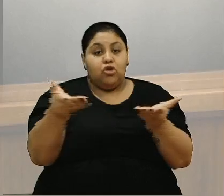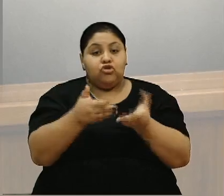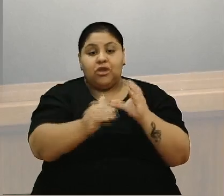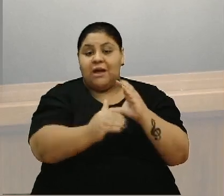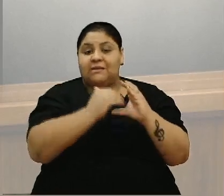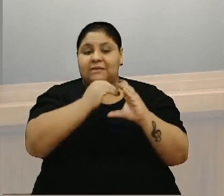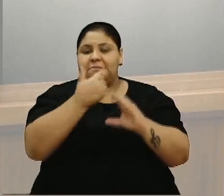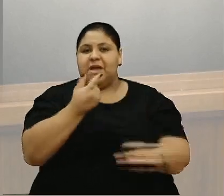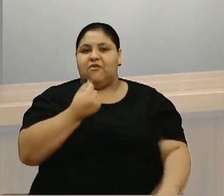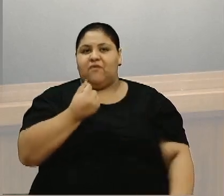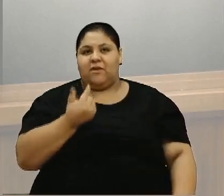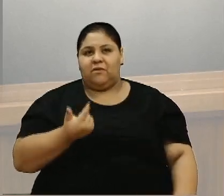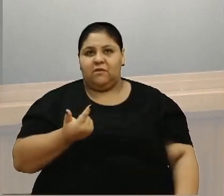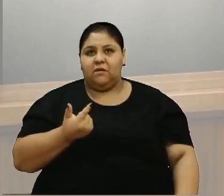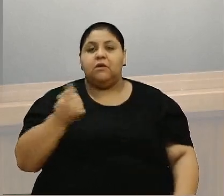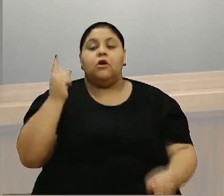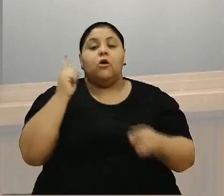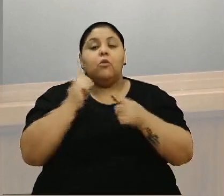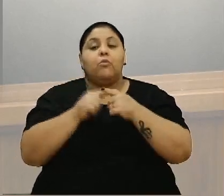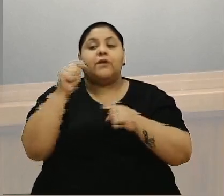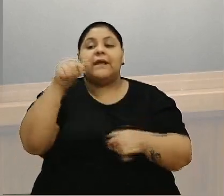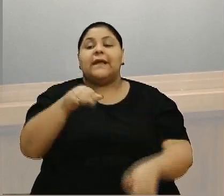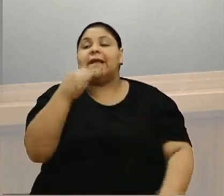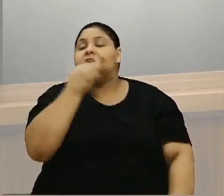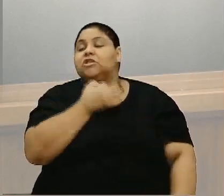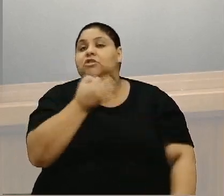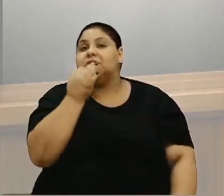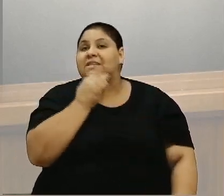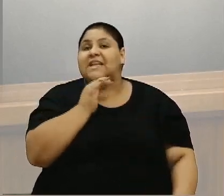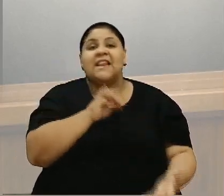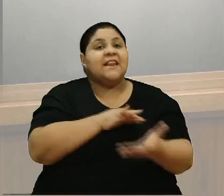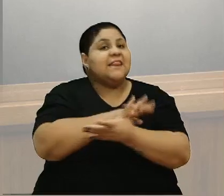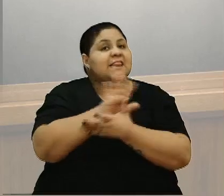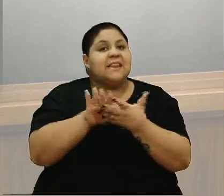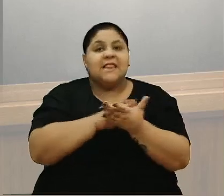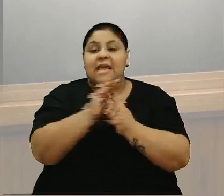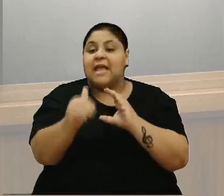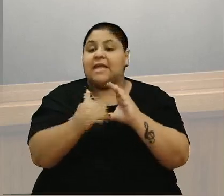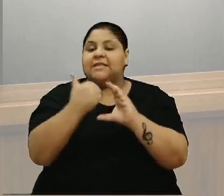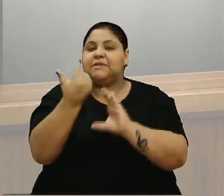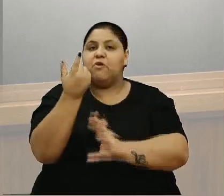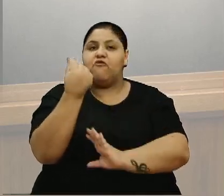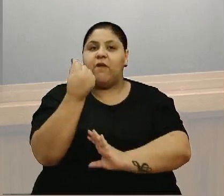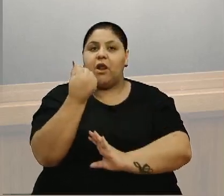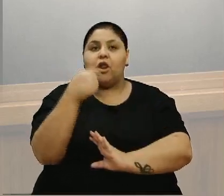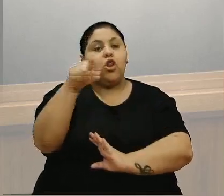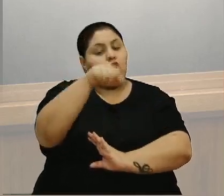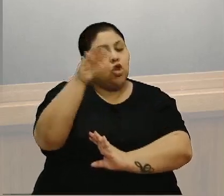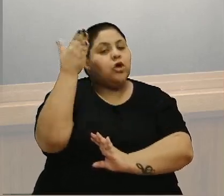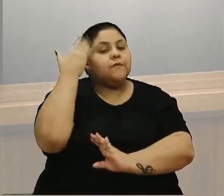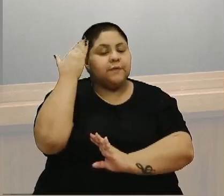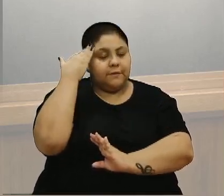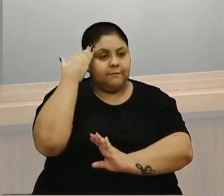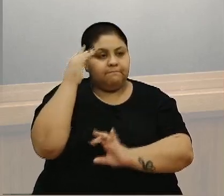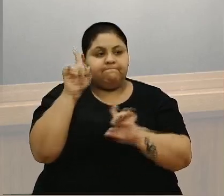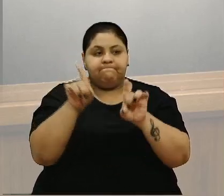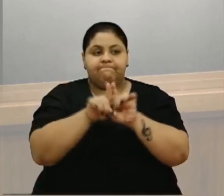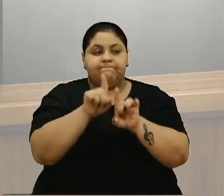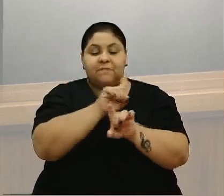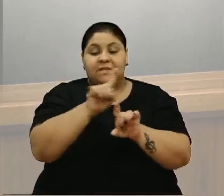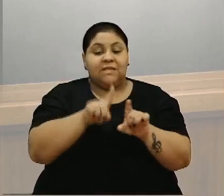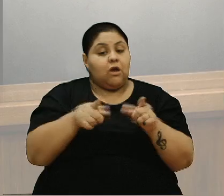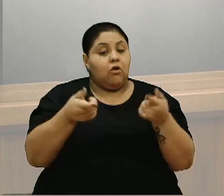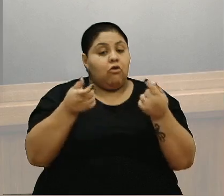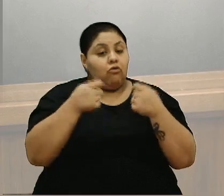esse valor. Então, por que Caxias ninguém ainda recebeu? E nós sabemos também que não é